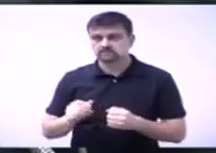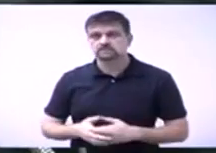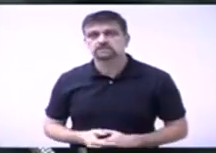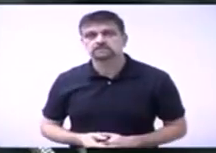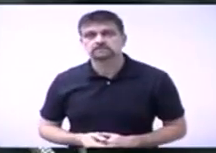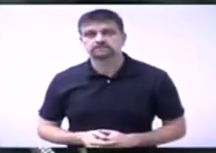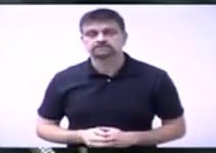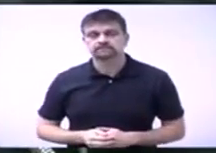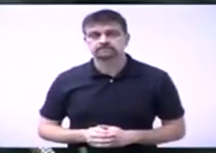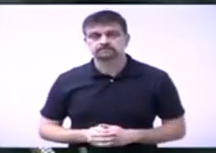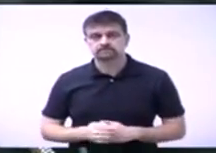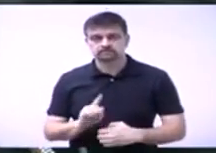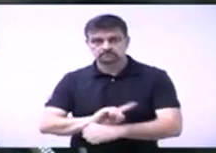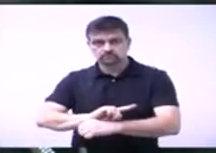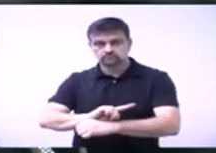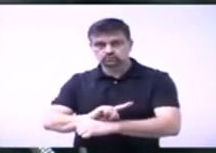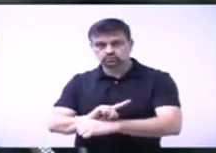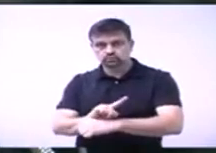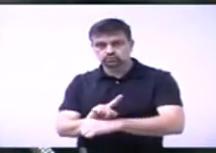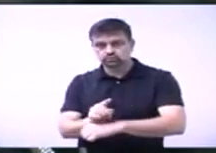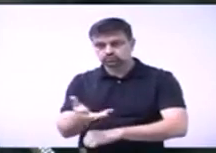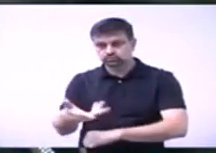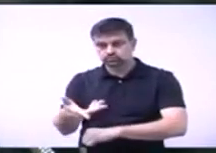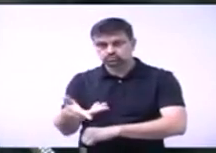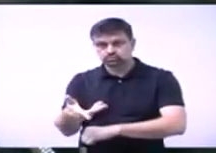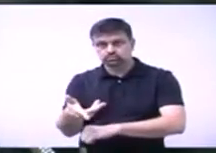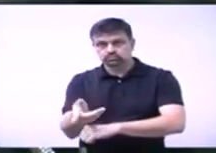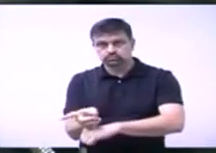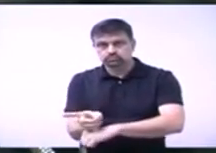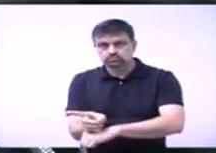propiciar a redução de velocidade no local.